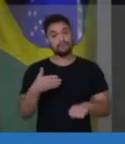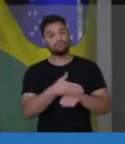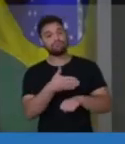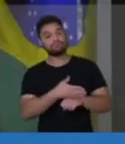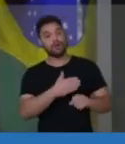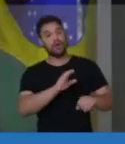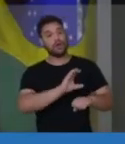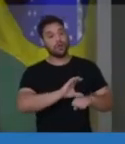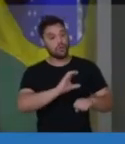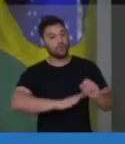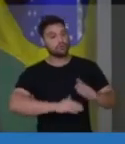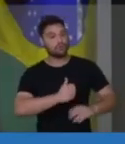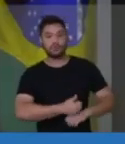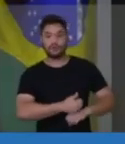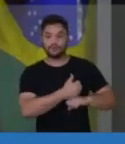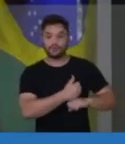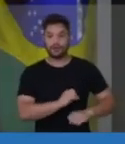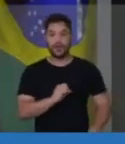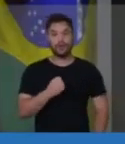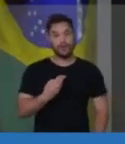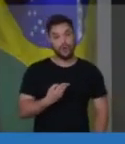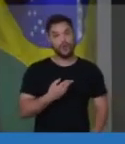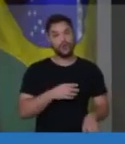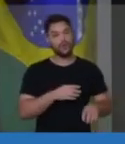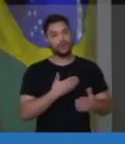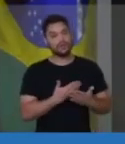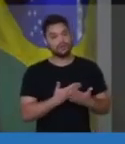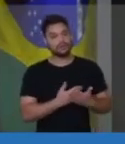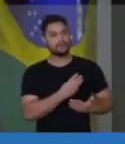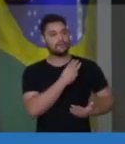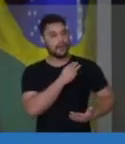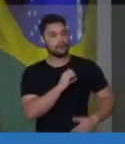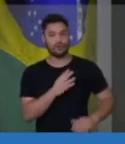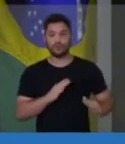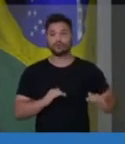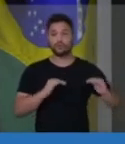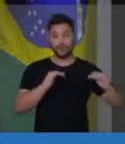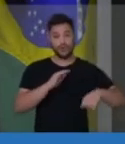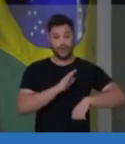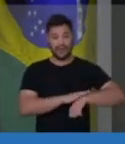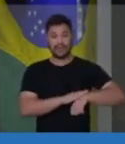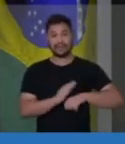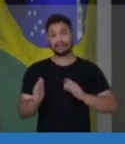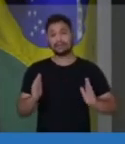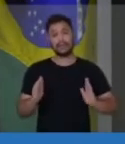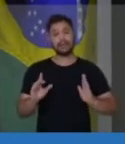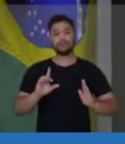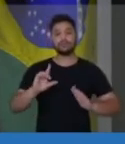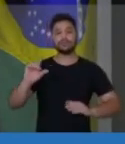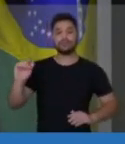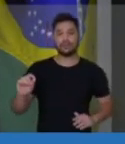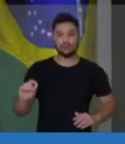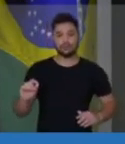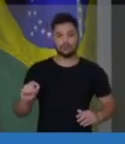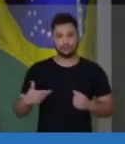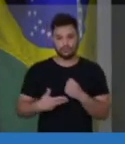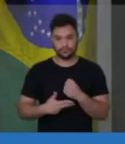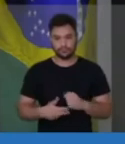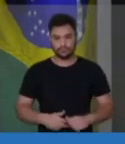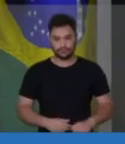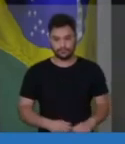curso profissionalizante ou de instrução de ensino médio ou superior, o tempo de saída